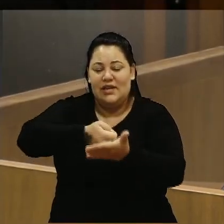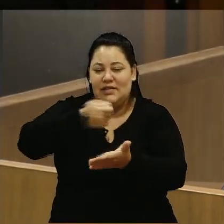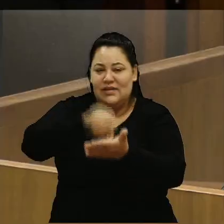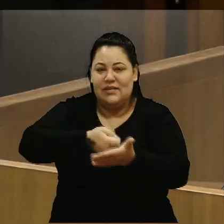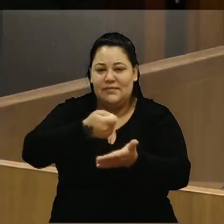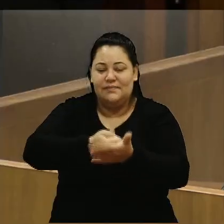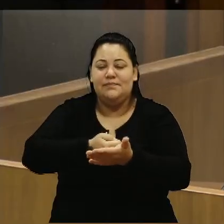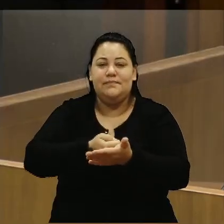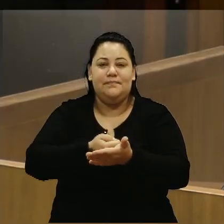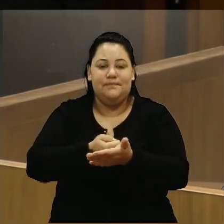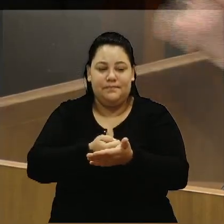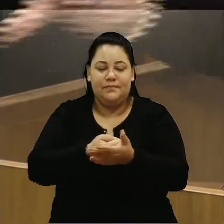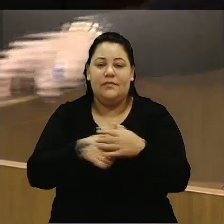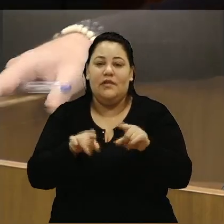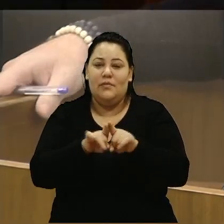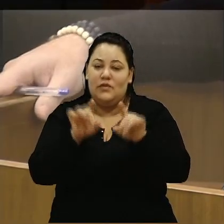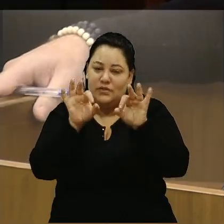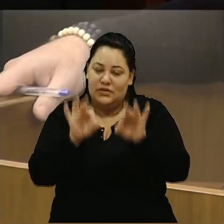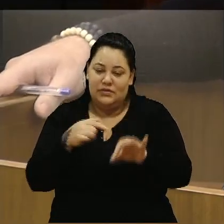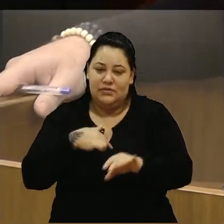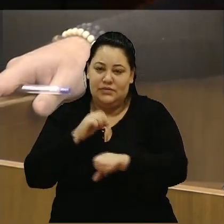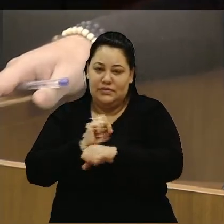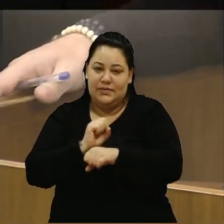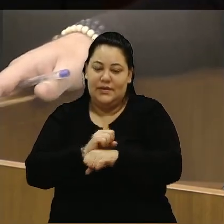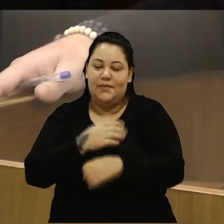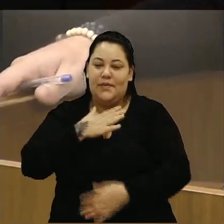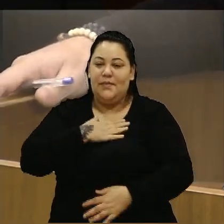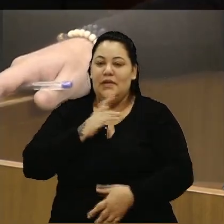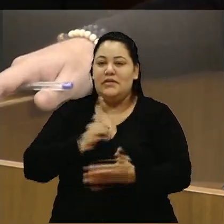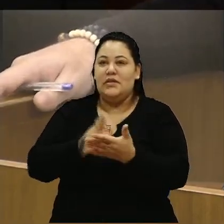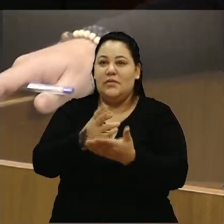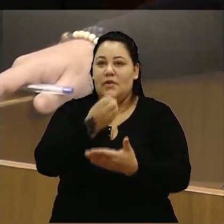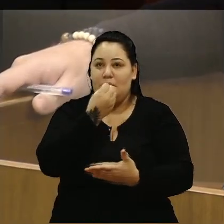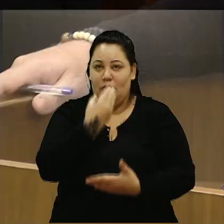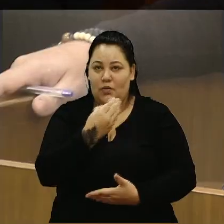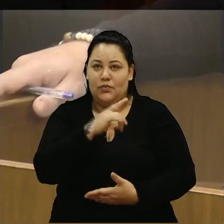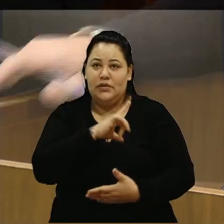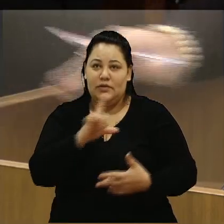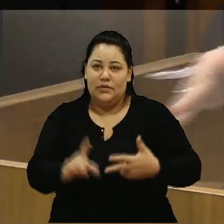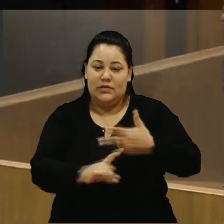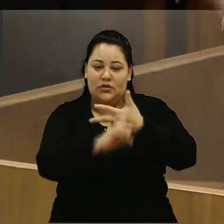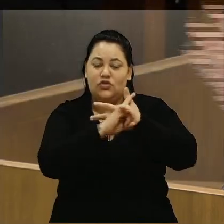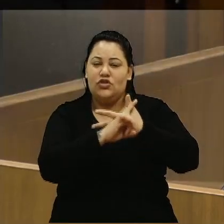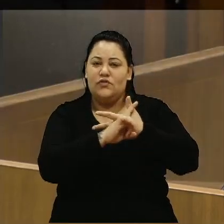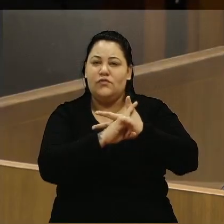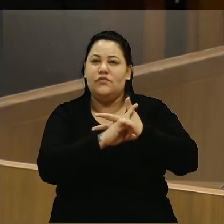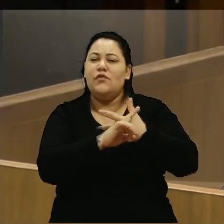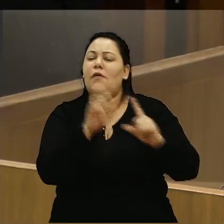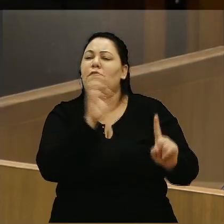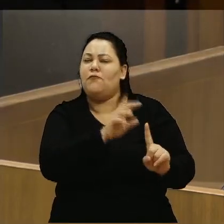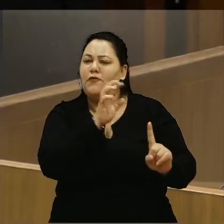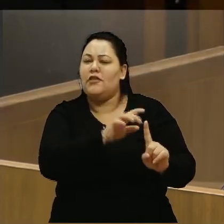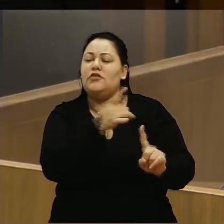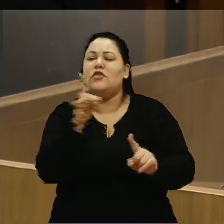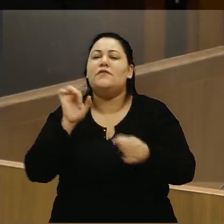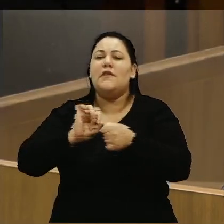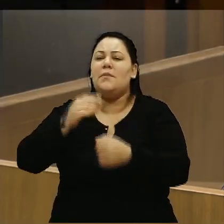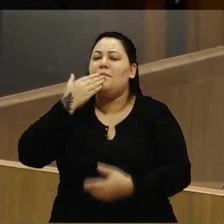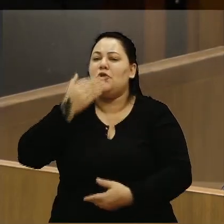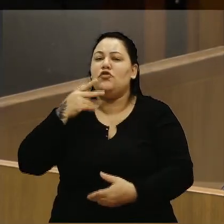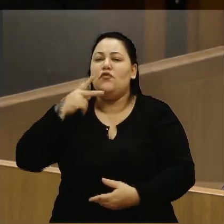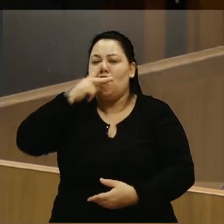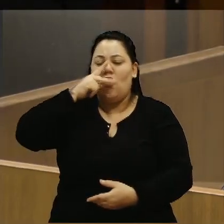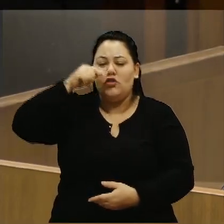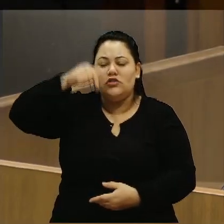que é o certo, é assim que a gente espera. E eu, por mim, é sempre bom ter o Executivo levando pressão. A gente faz uma posição forte aqui dentro, como o